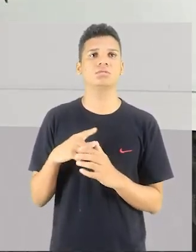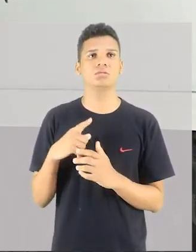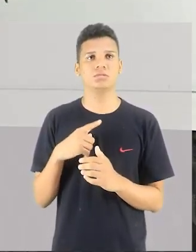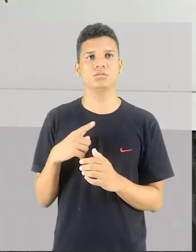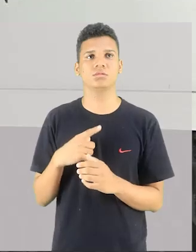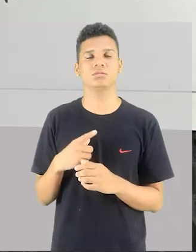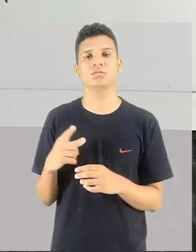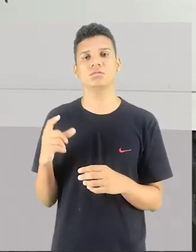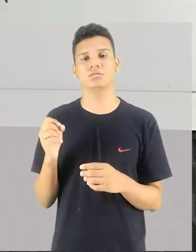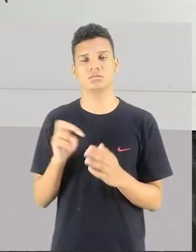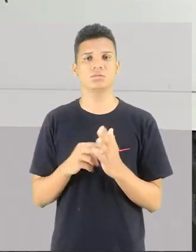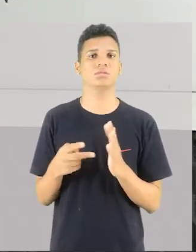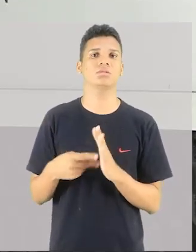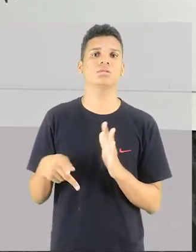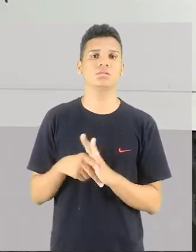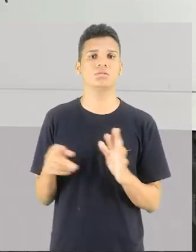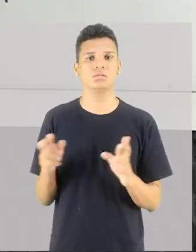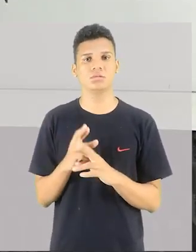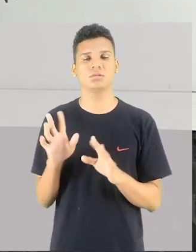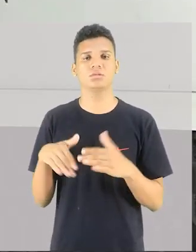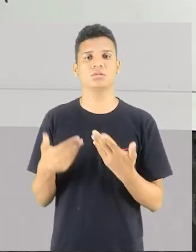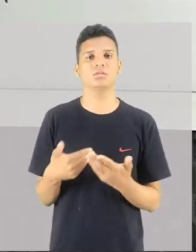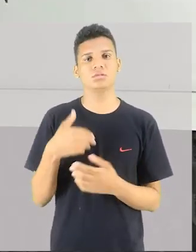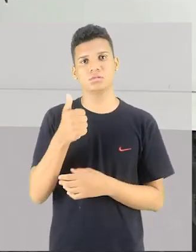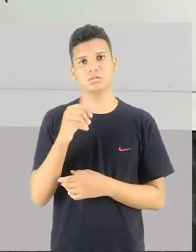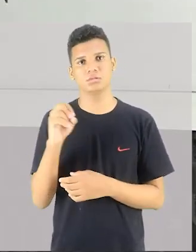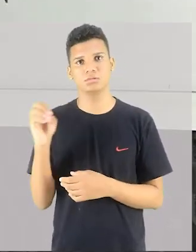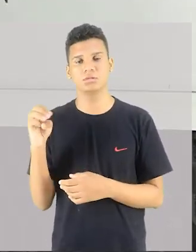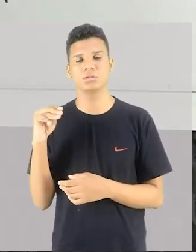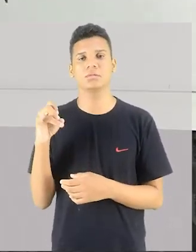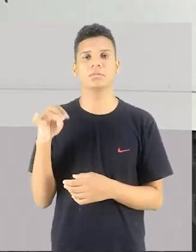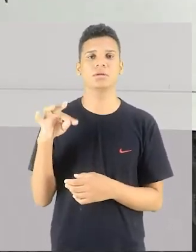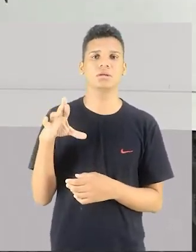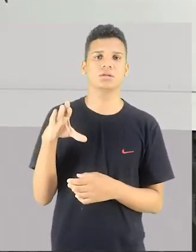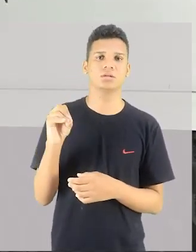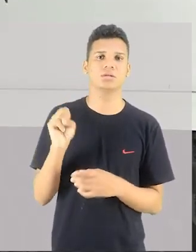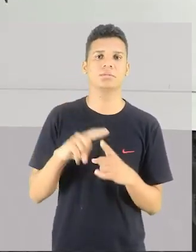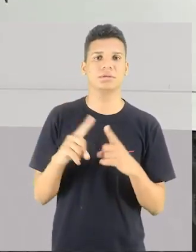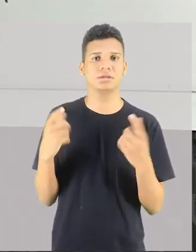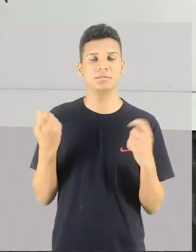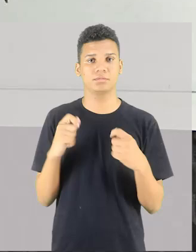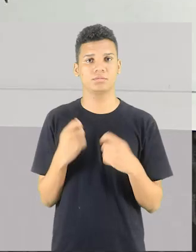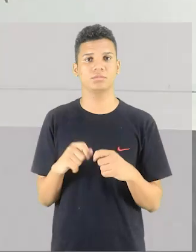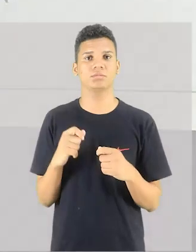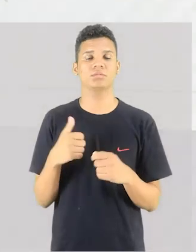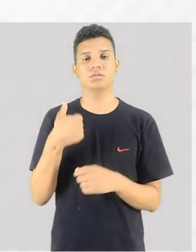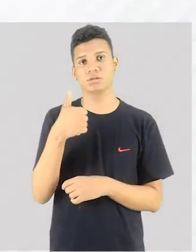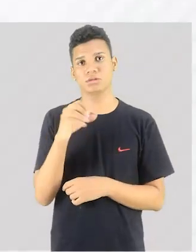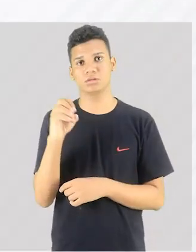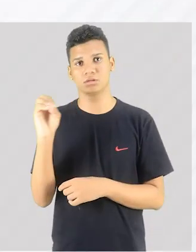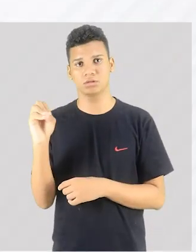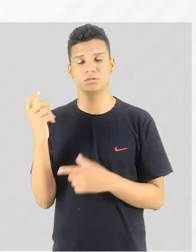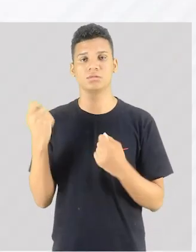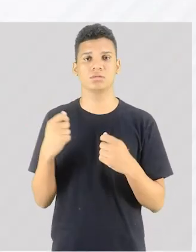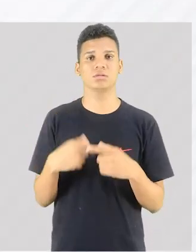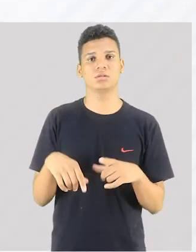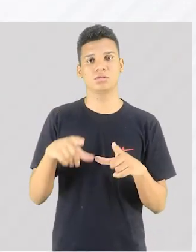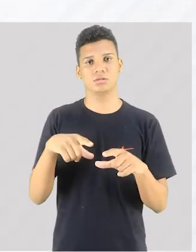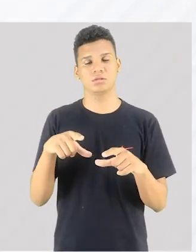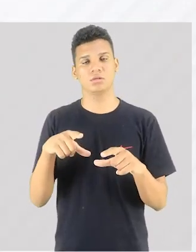conta dessa relação que ele deu aqui então são 100 m qu e vai precisar de 100 sacos